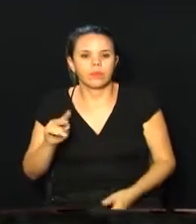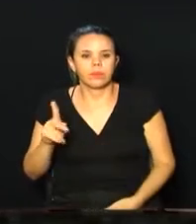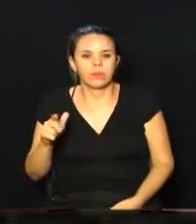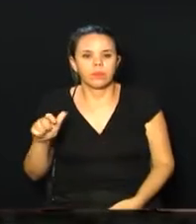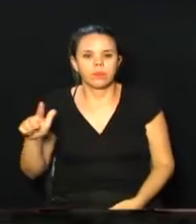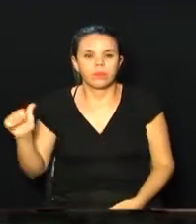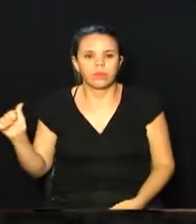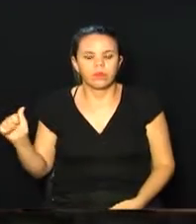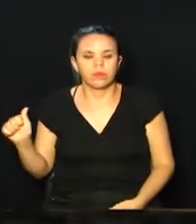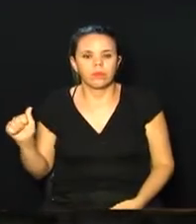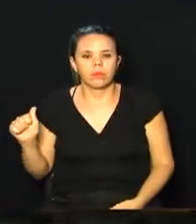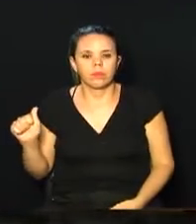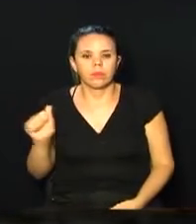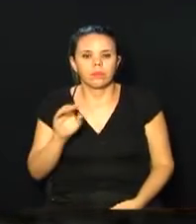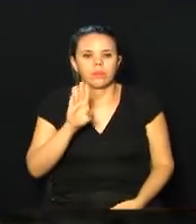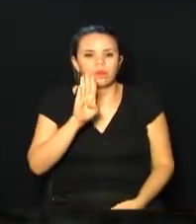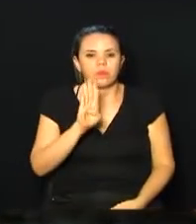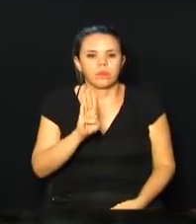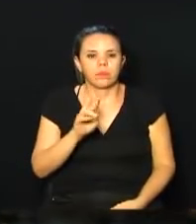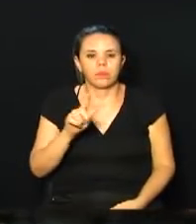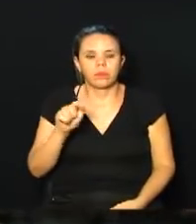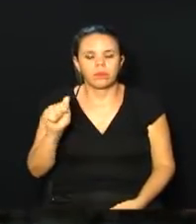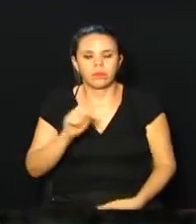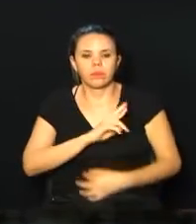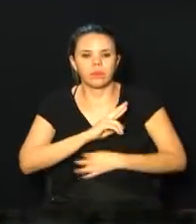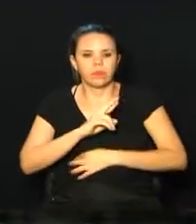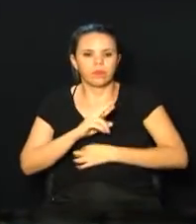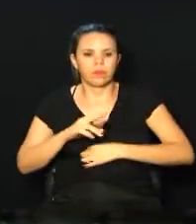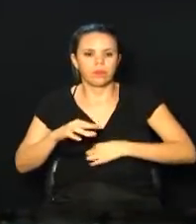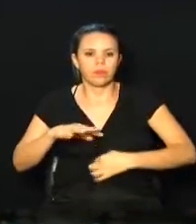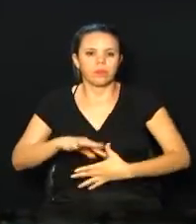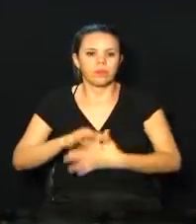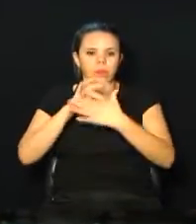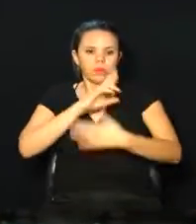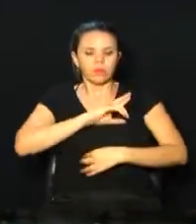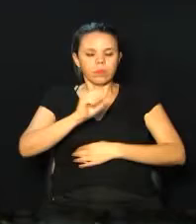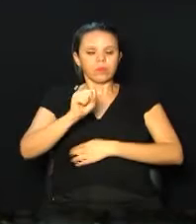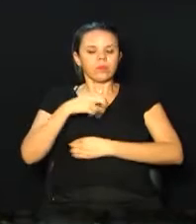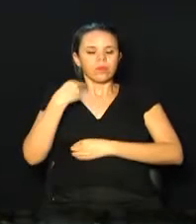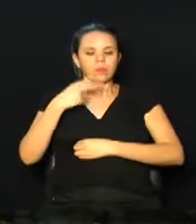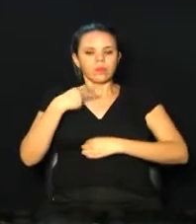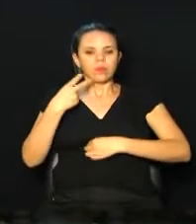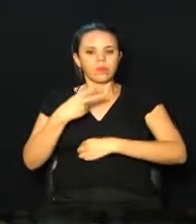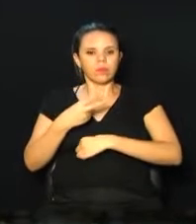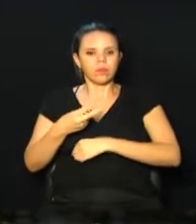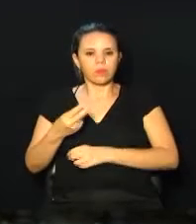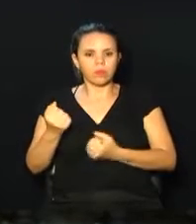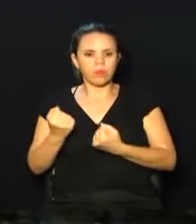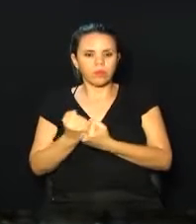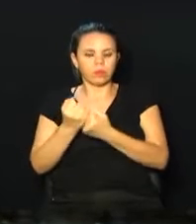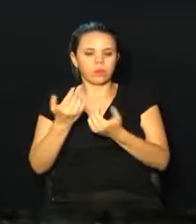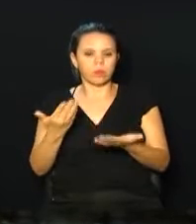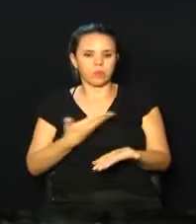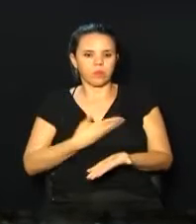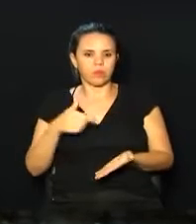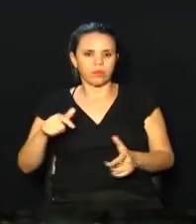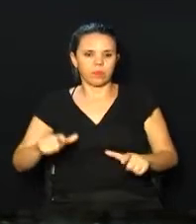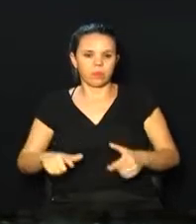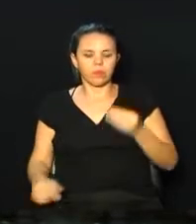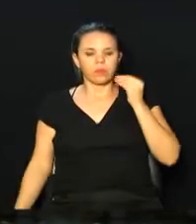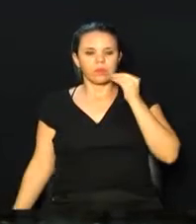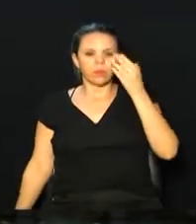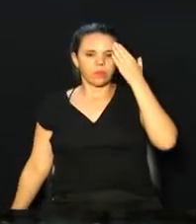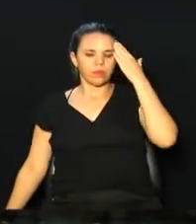secretário Barreiro e ao meu líder de governo aqui, o vereador Rossini, por compartilhar comigo aqui o espaço. Muito